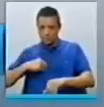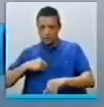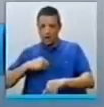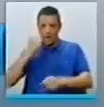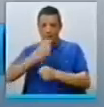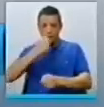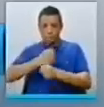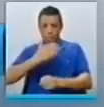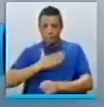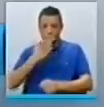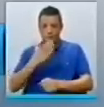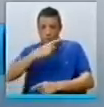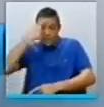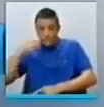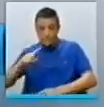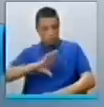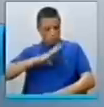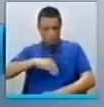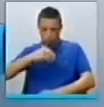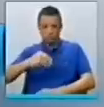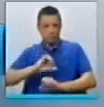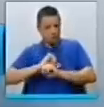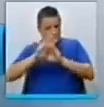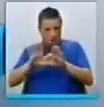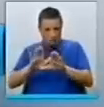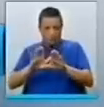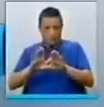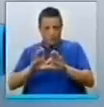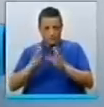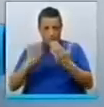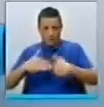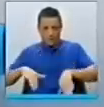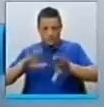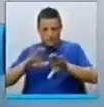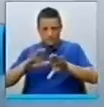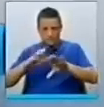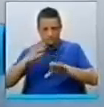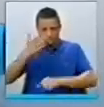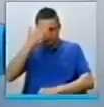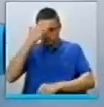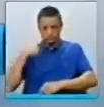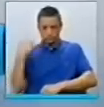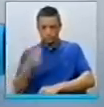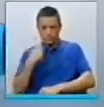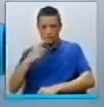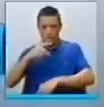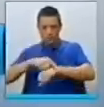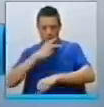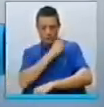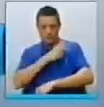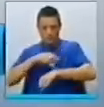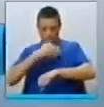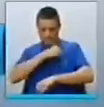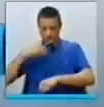profissões mais difíceis do mundo pode crer e eh essa consciencialização nós temosa na faculdade de medicina e eu